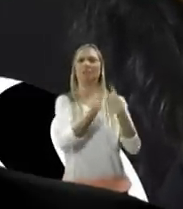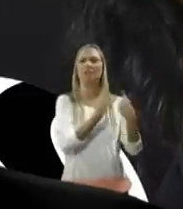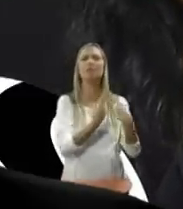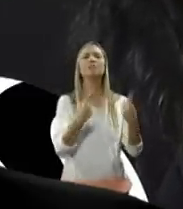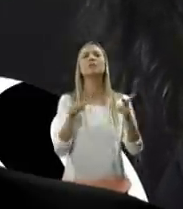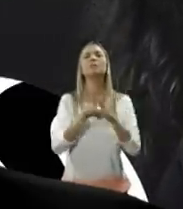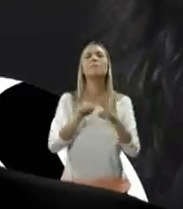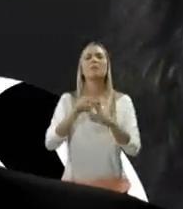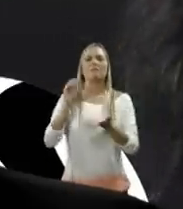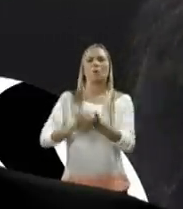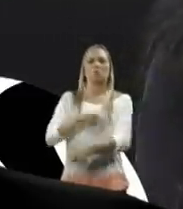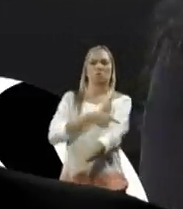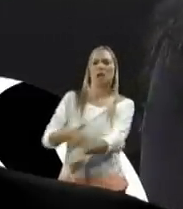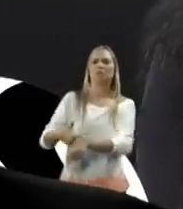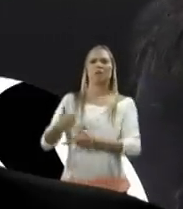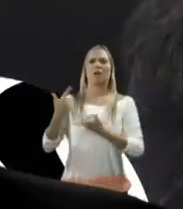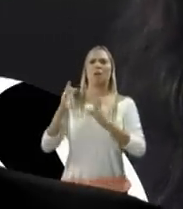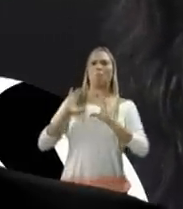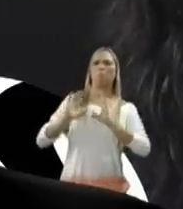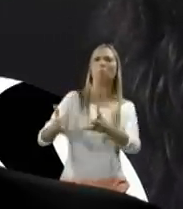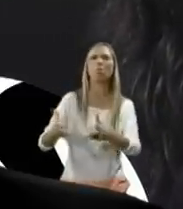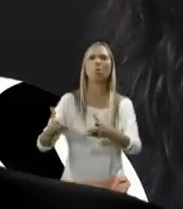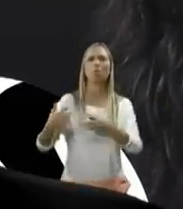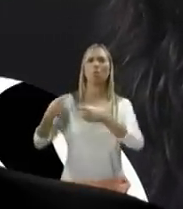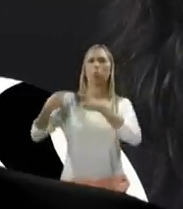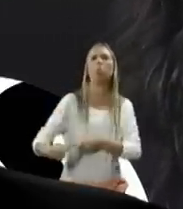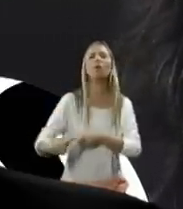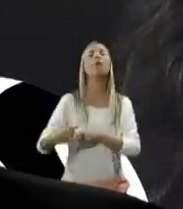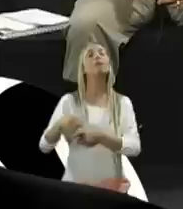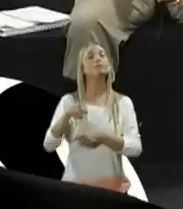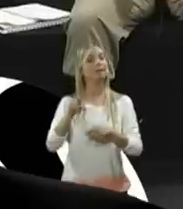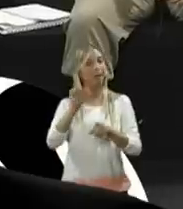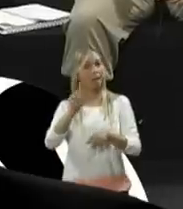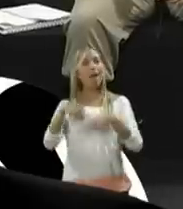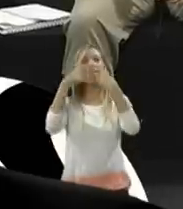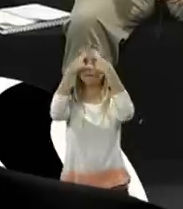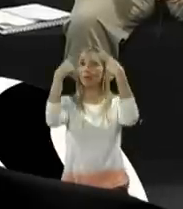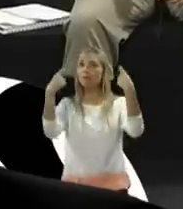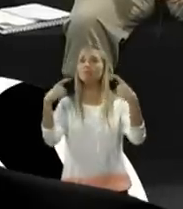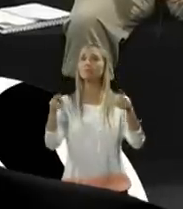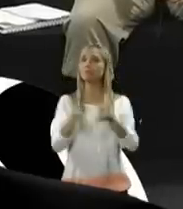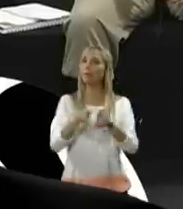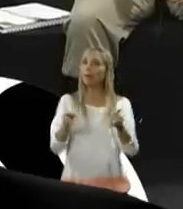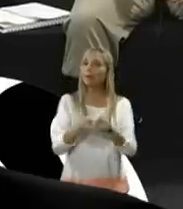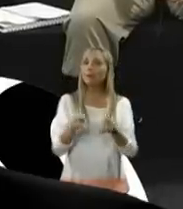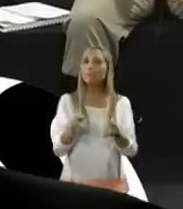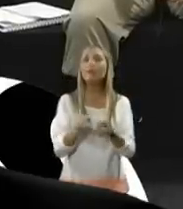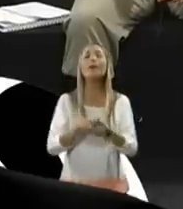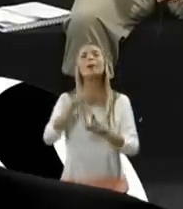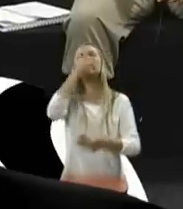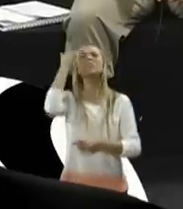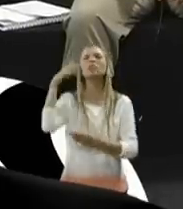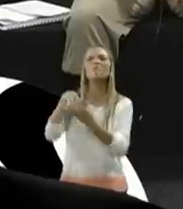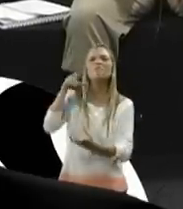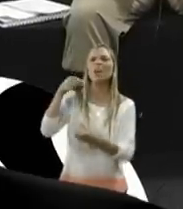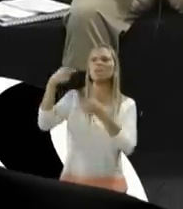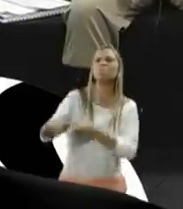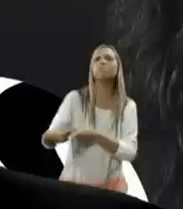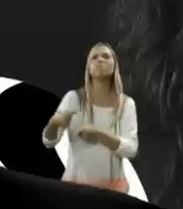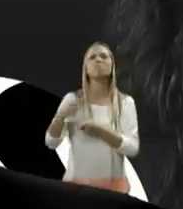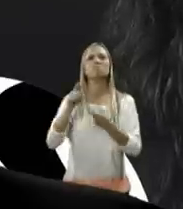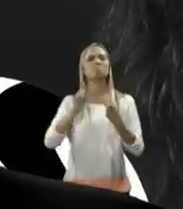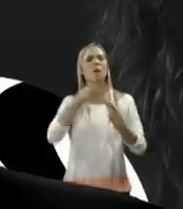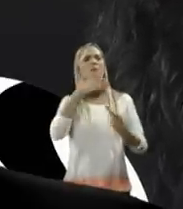de cordialidade, né, é violência urbana. Você tem violência urbana contra idosos, contra